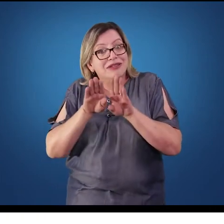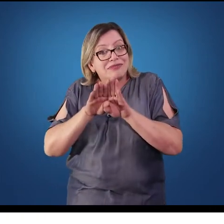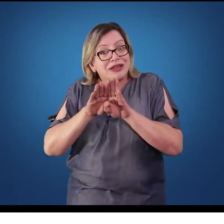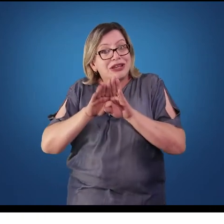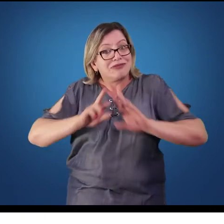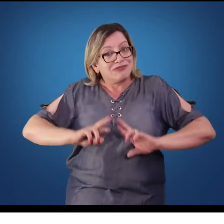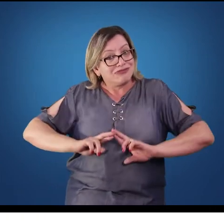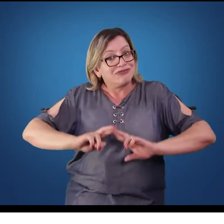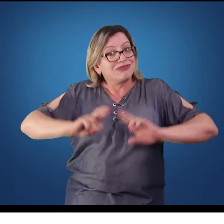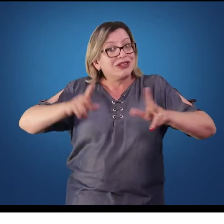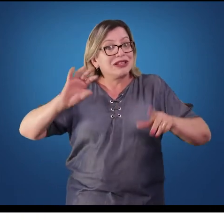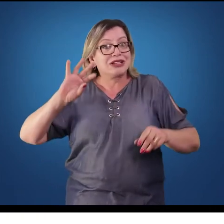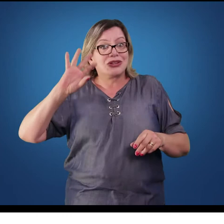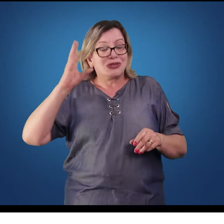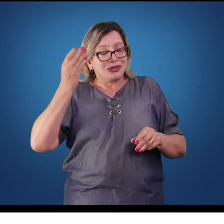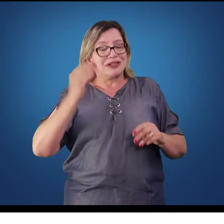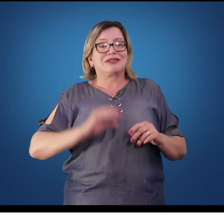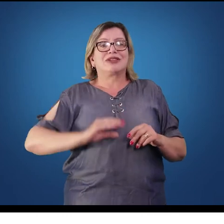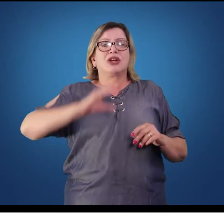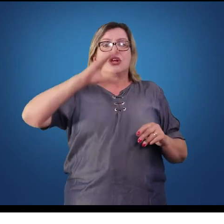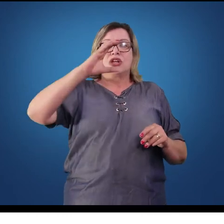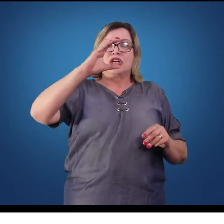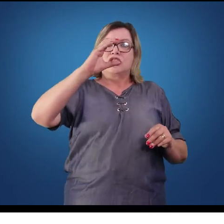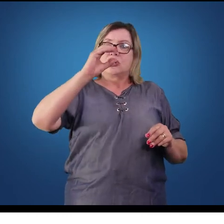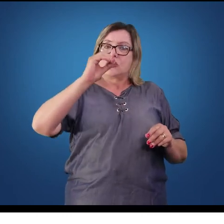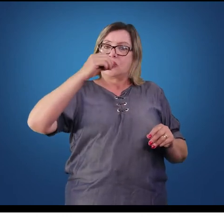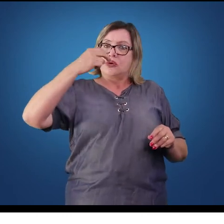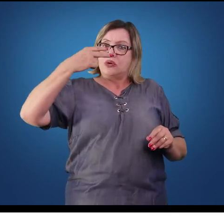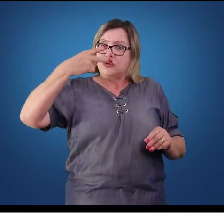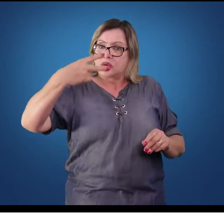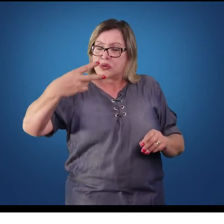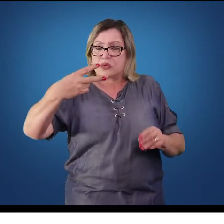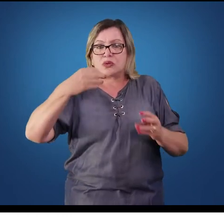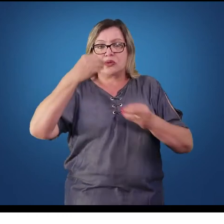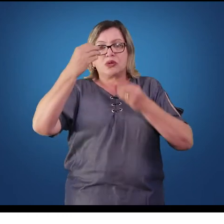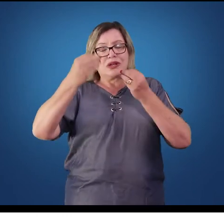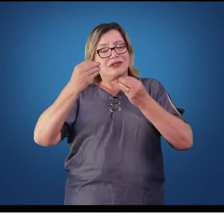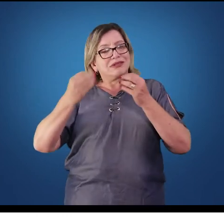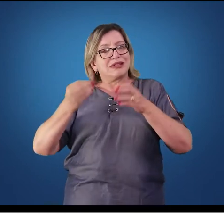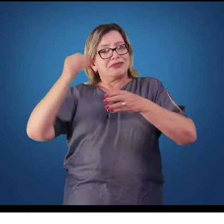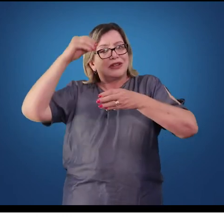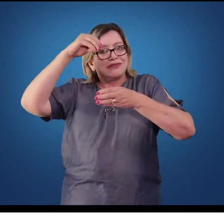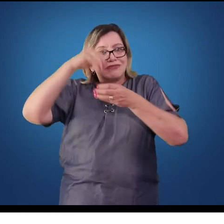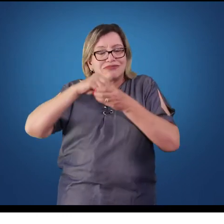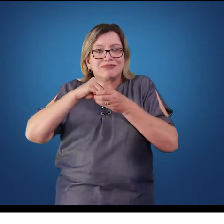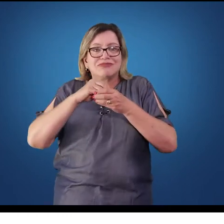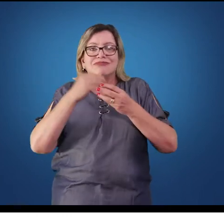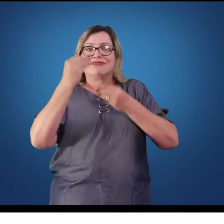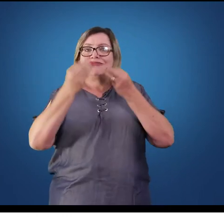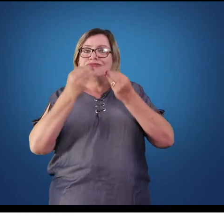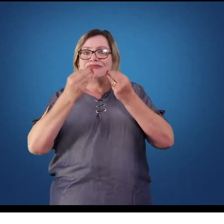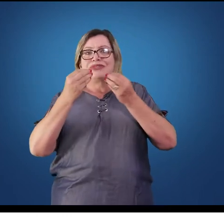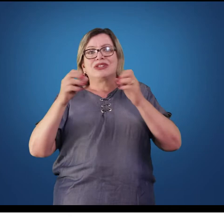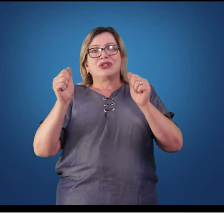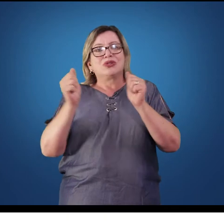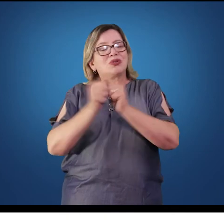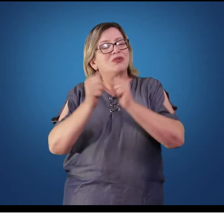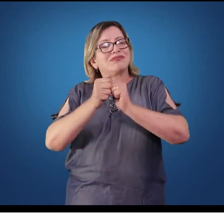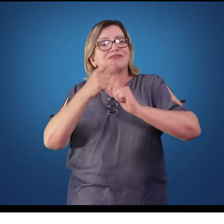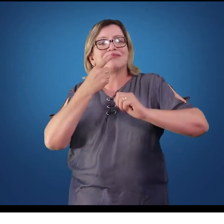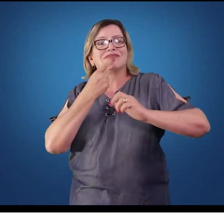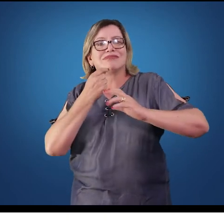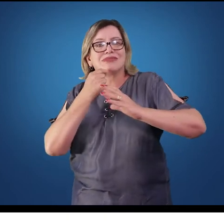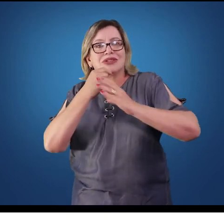dióxido de carbono, então, é associado ao bicarbonato e à parte da hemoglobina e vai ser carreado no sistema venoso